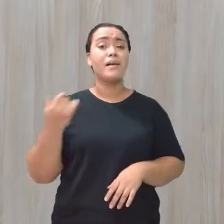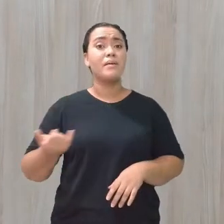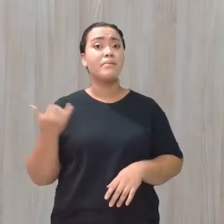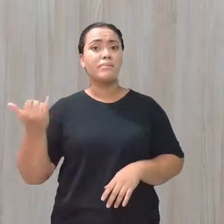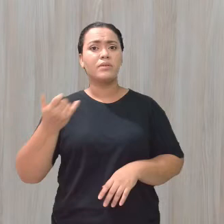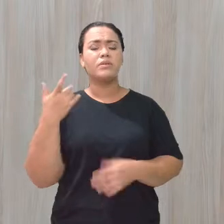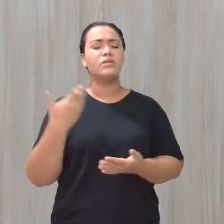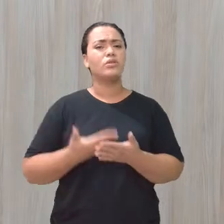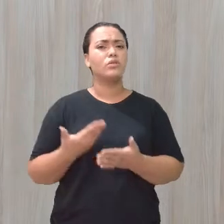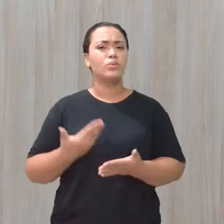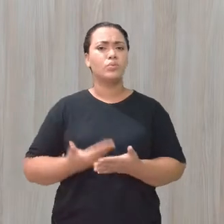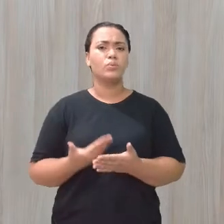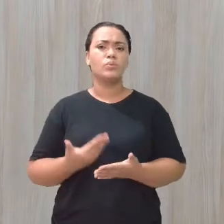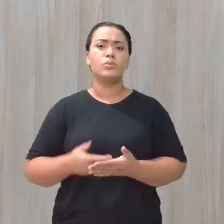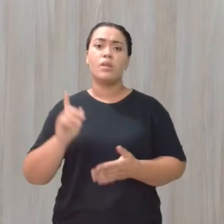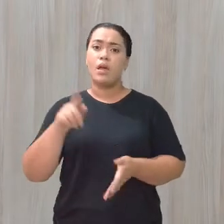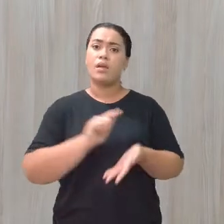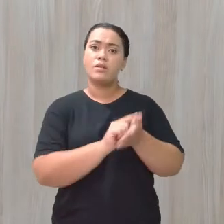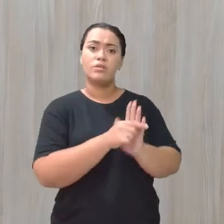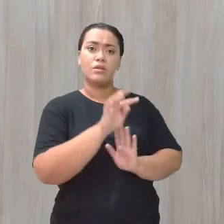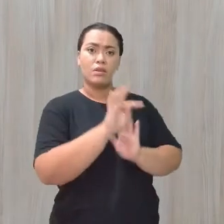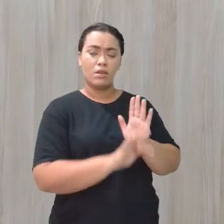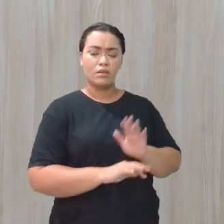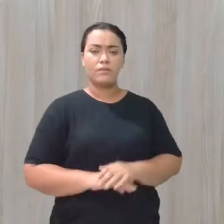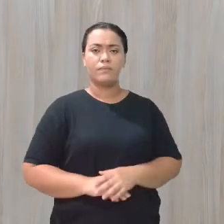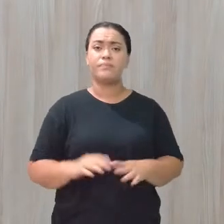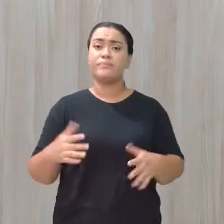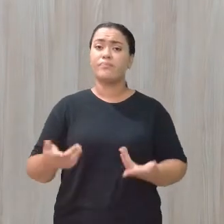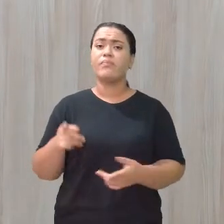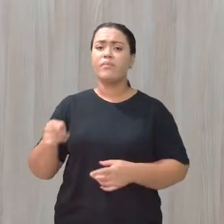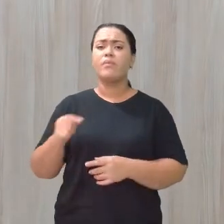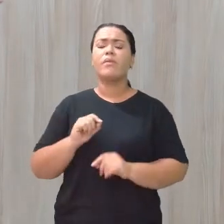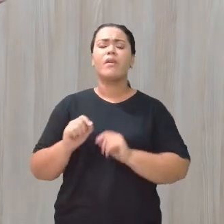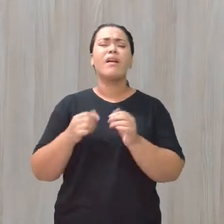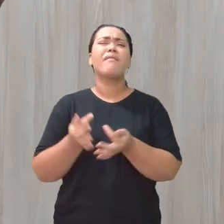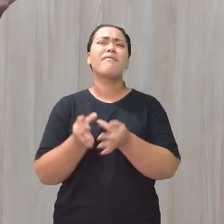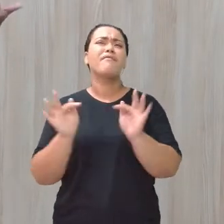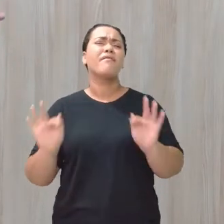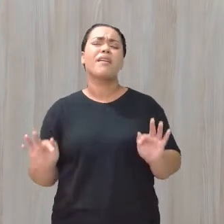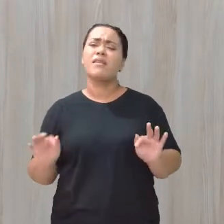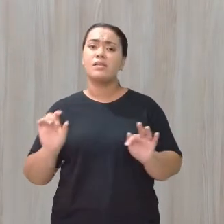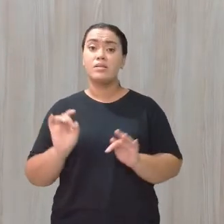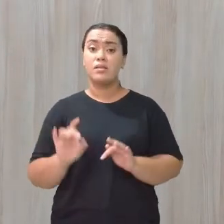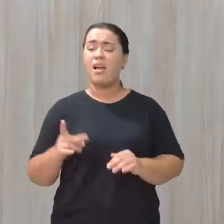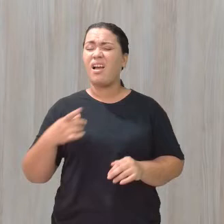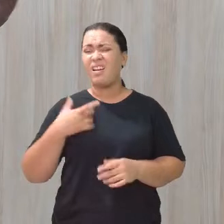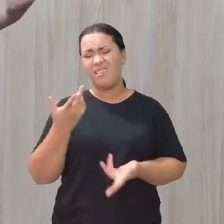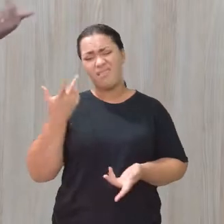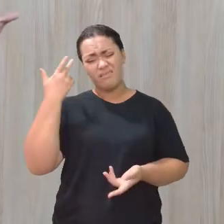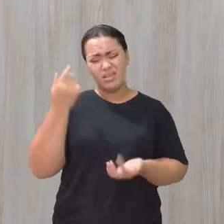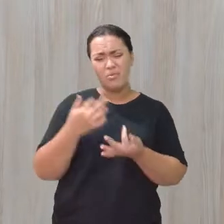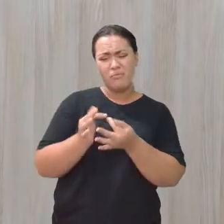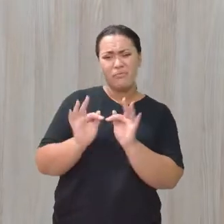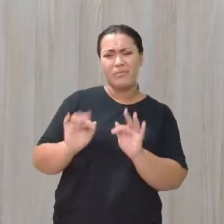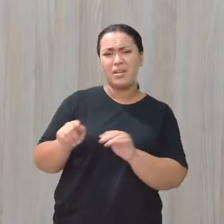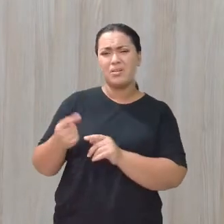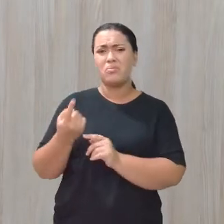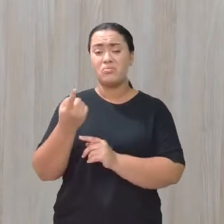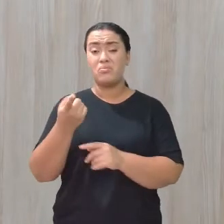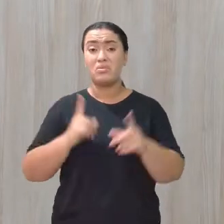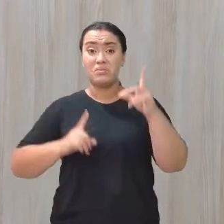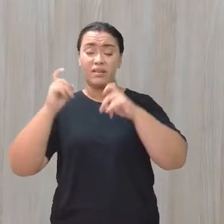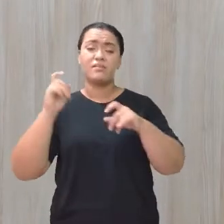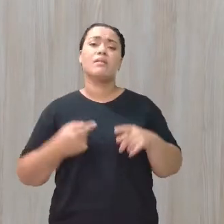importante a gente estudar esse gênero textual. Ainda que seja uma frase apenas. Ah, professora, é uma frase, uma